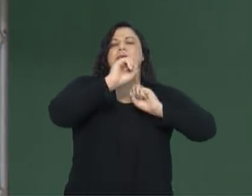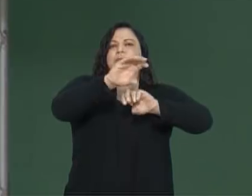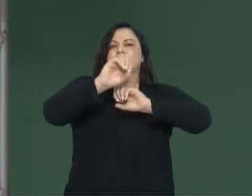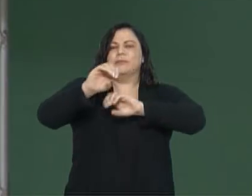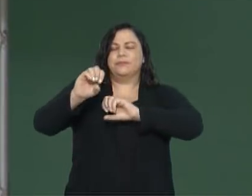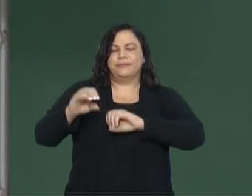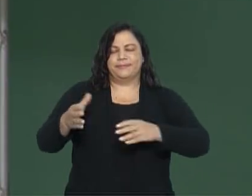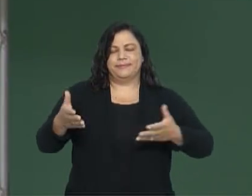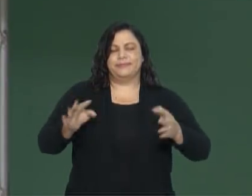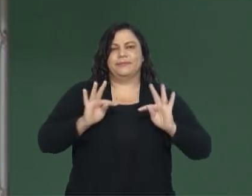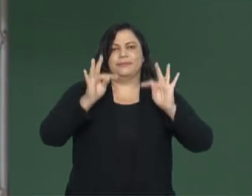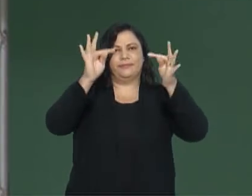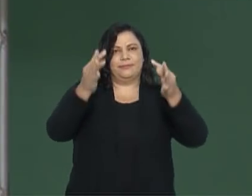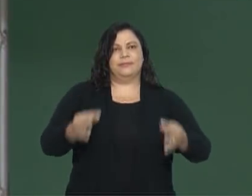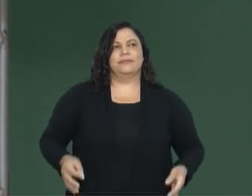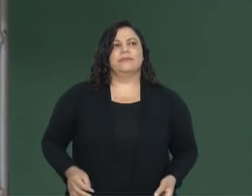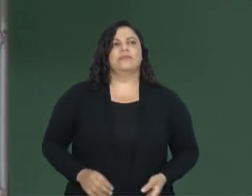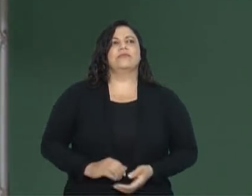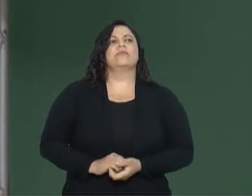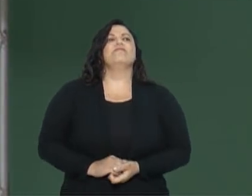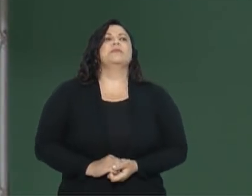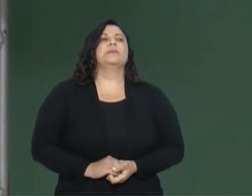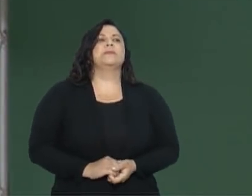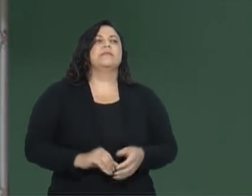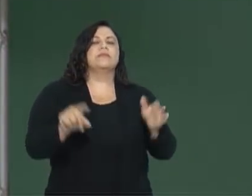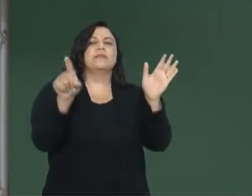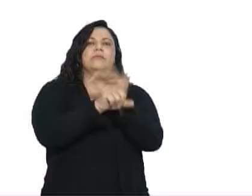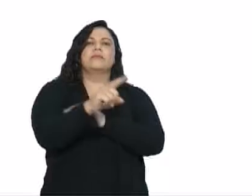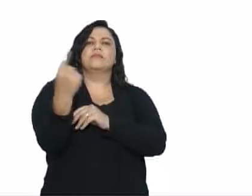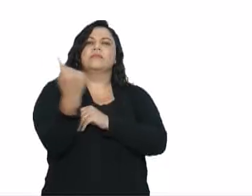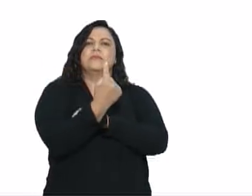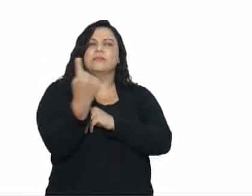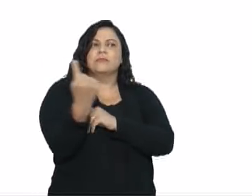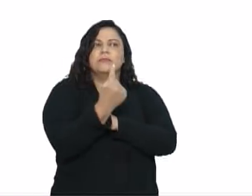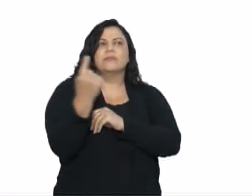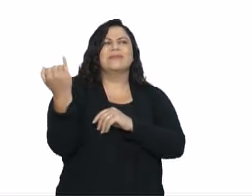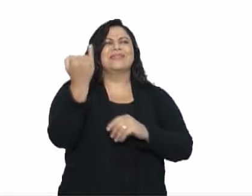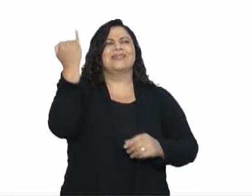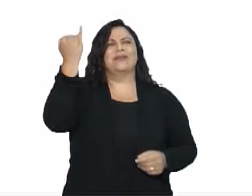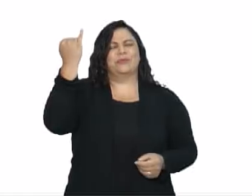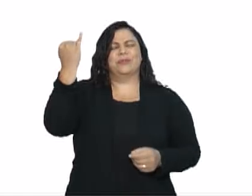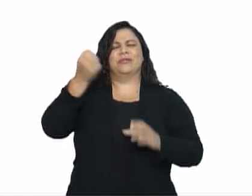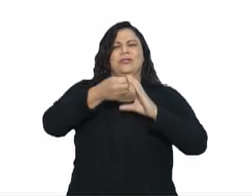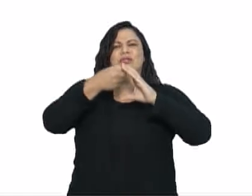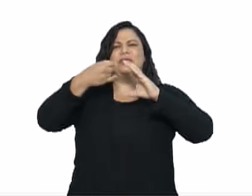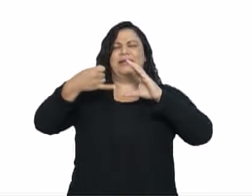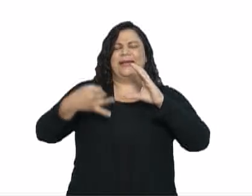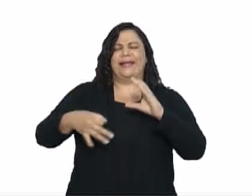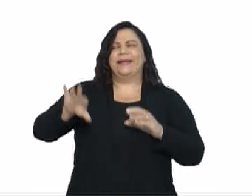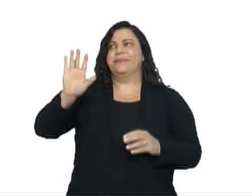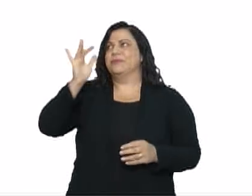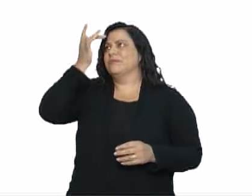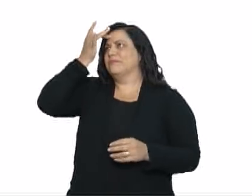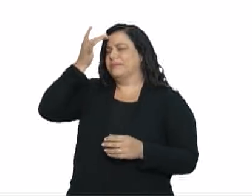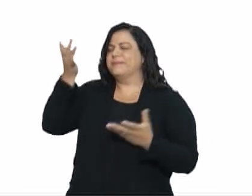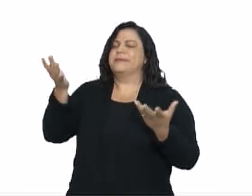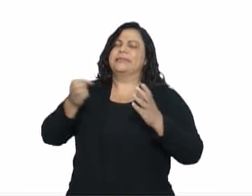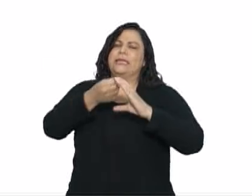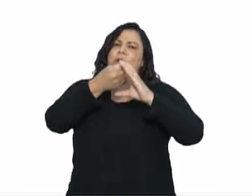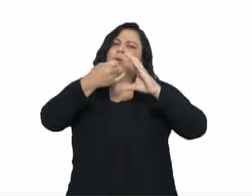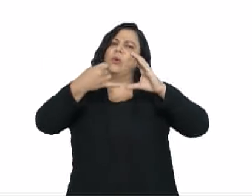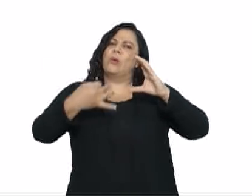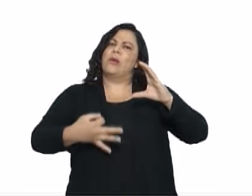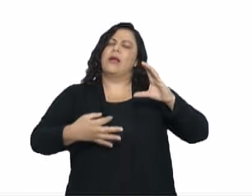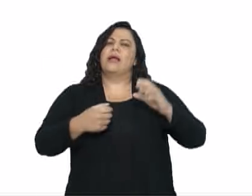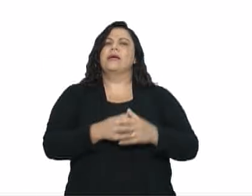tecnologia. Questão número 1, que é importante para fixarmos conteúdo, por favor. Quais as características de Coreia do